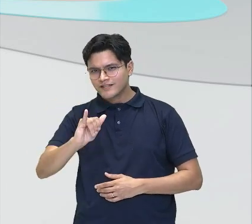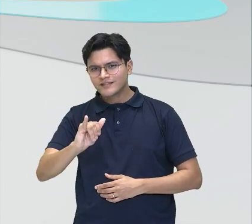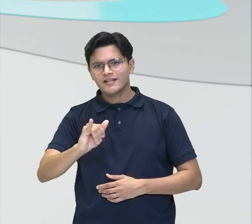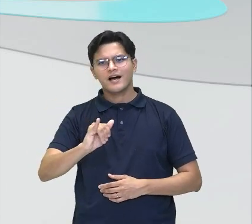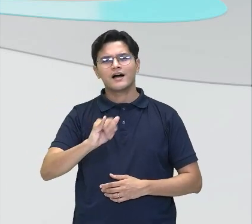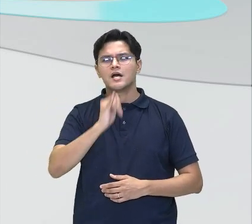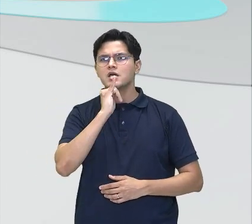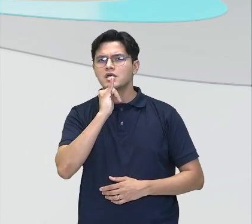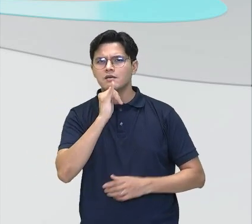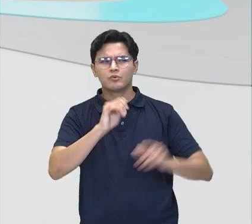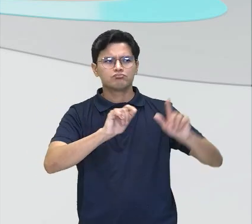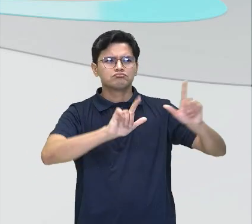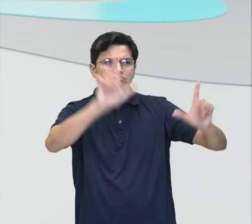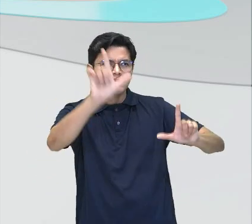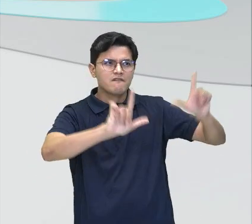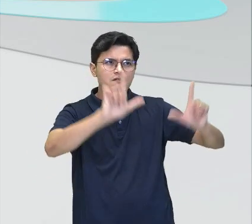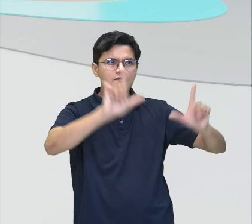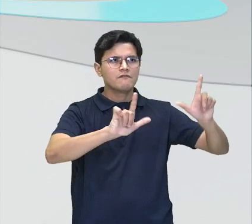televisão, utilizando